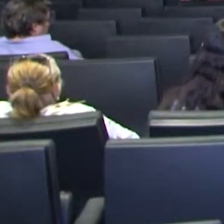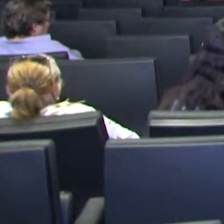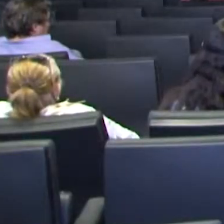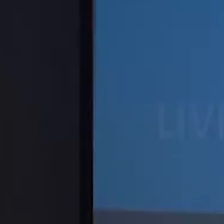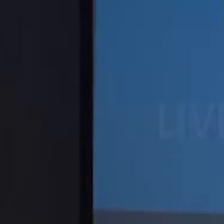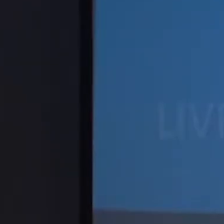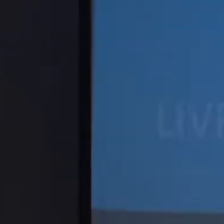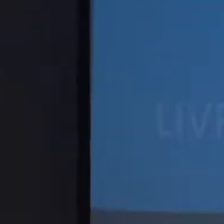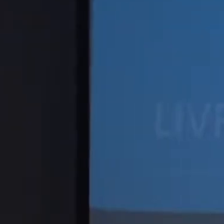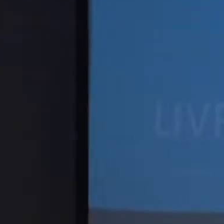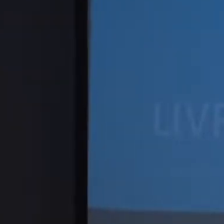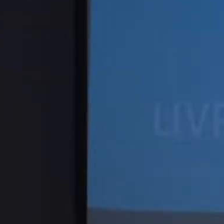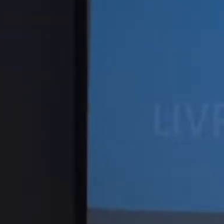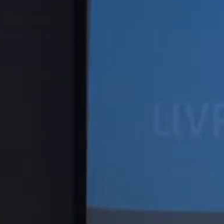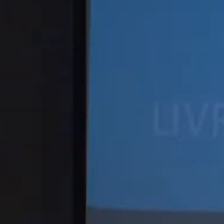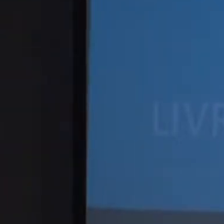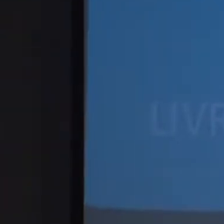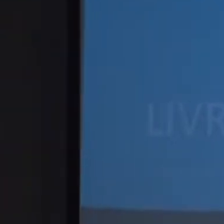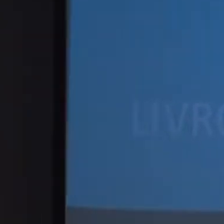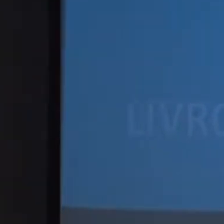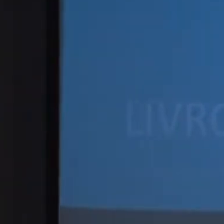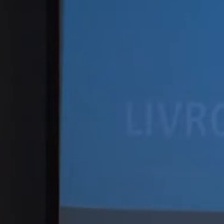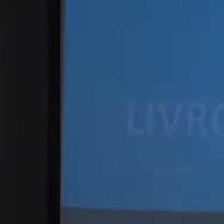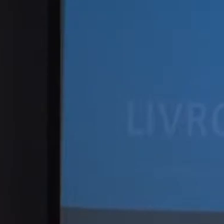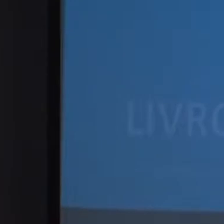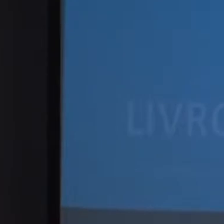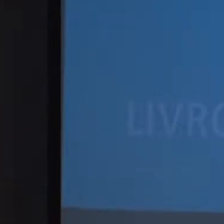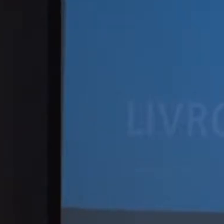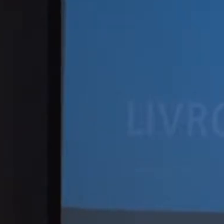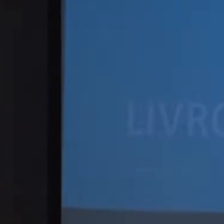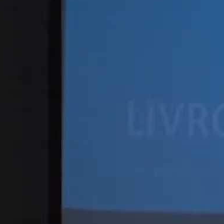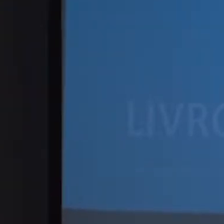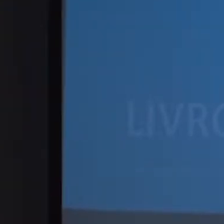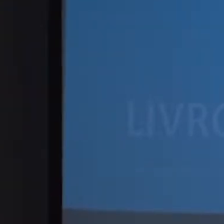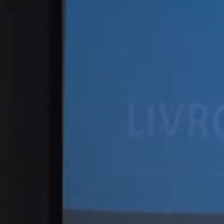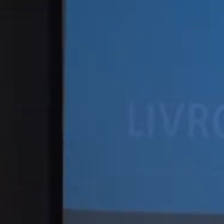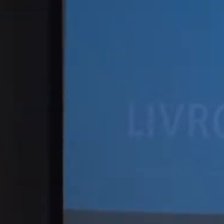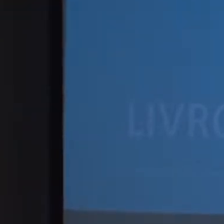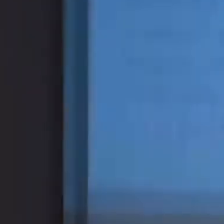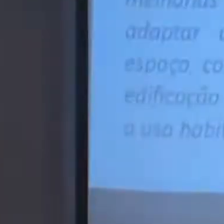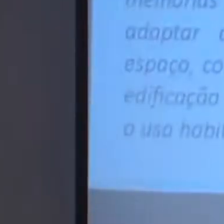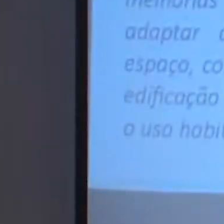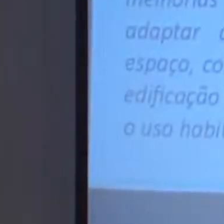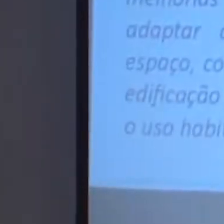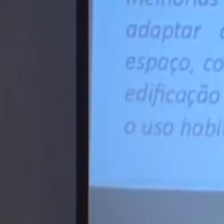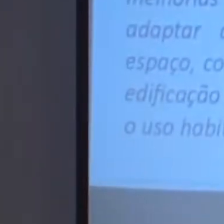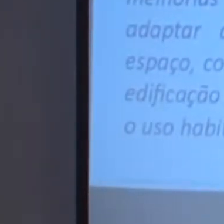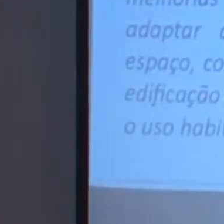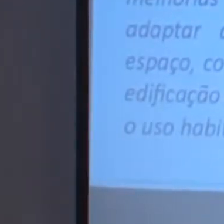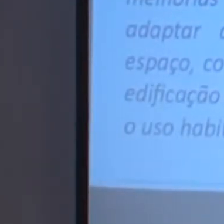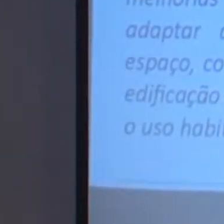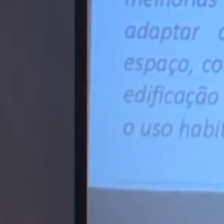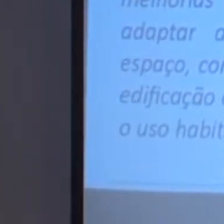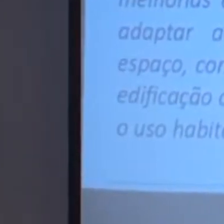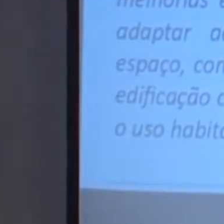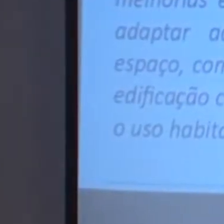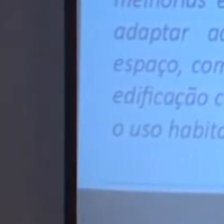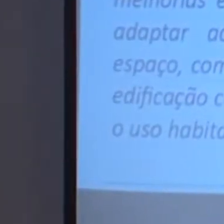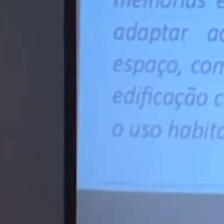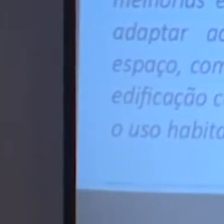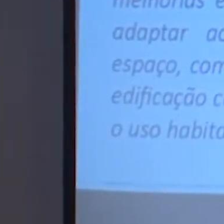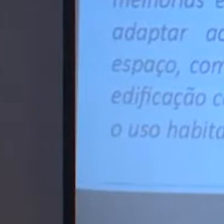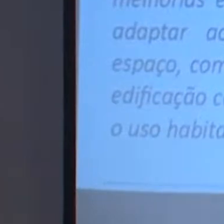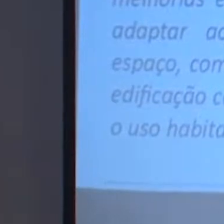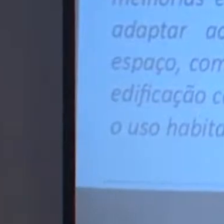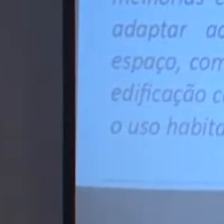do projeto do Código da Cidade, denominado de Do Ambiente Construído. O livro parte da perspectiva do Código